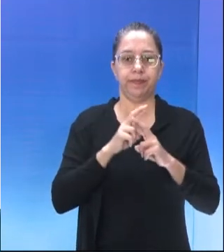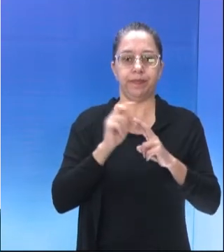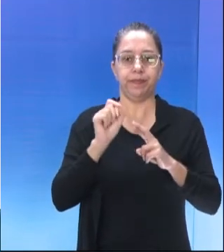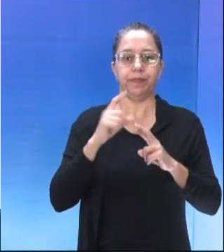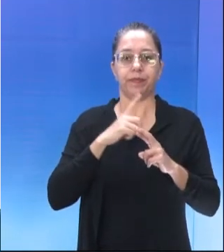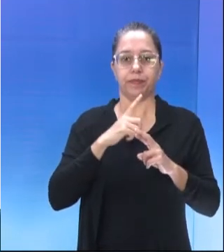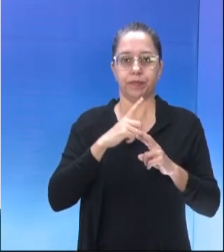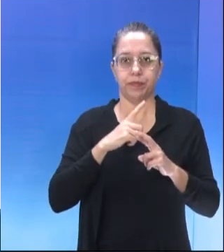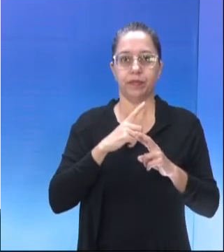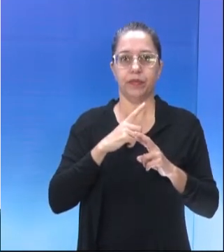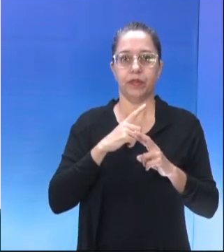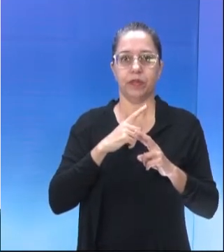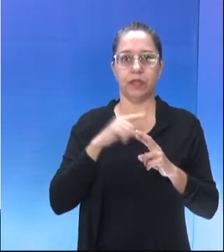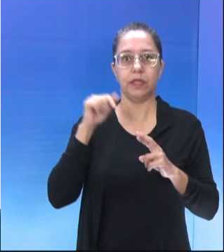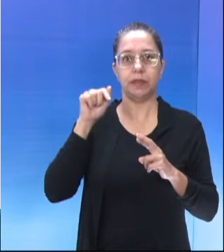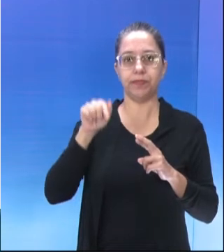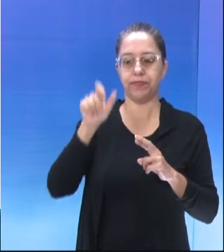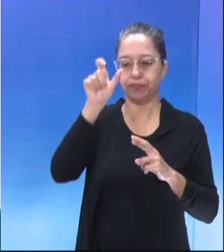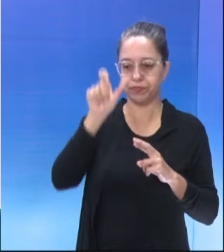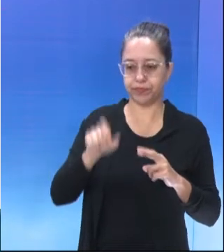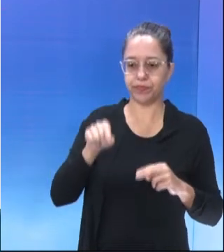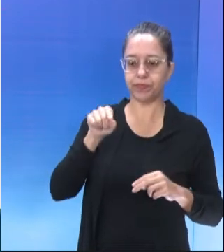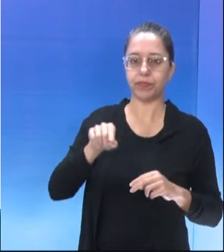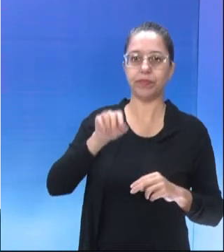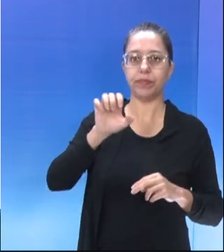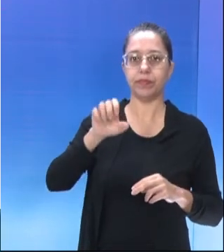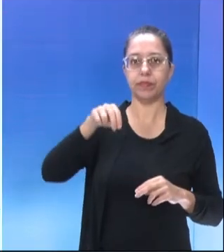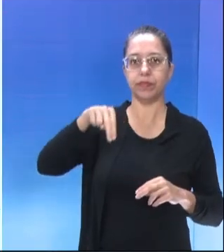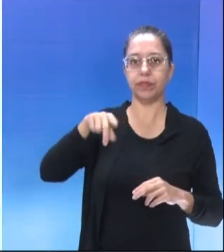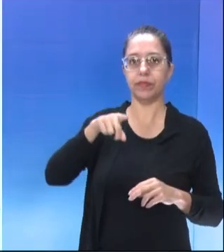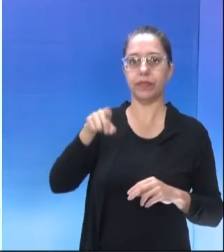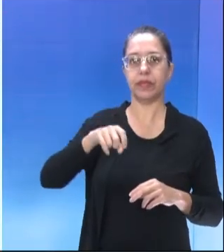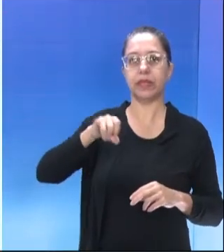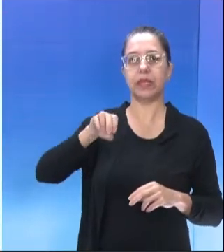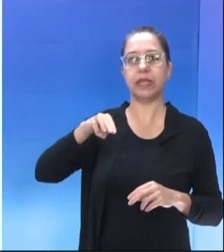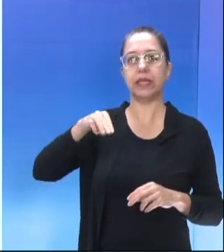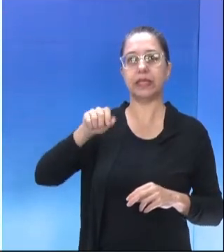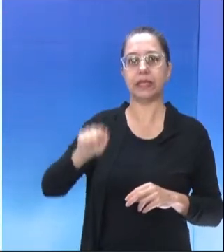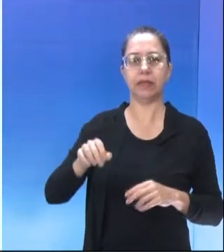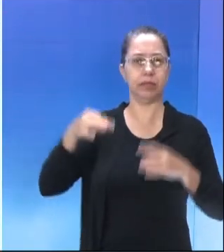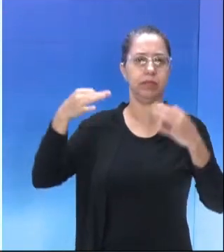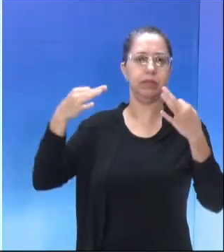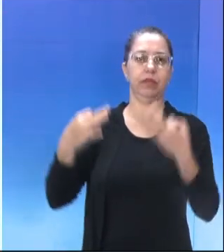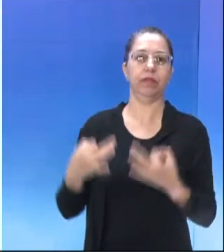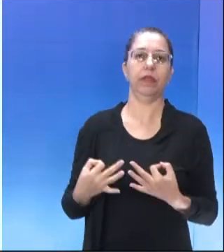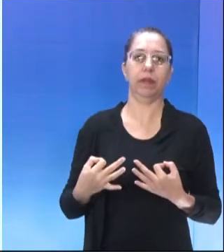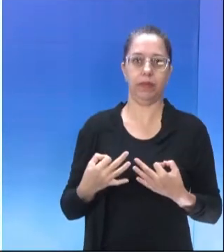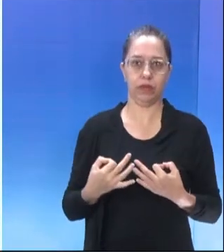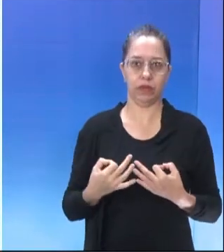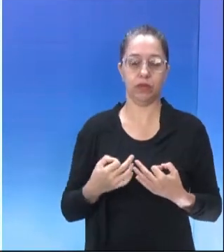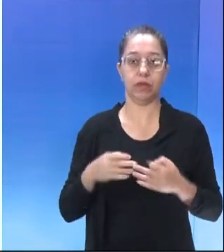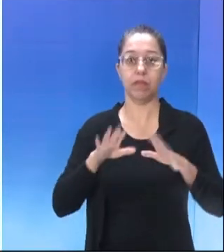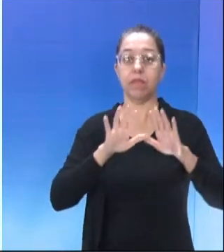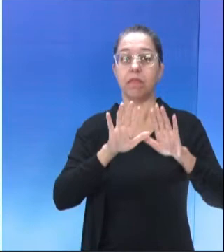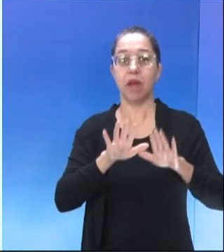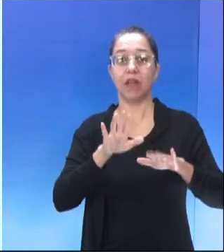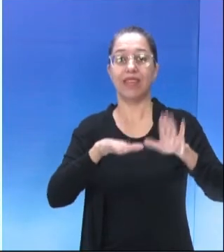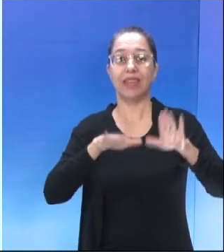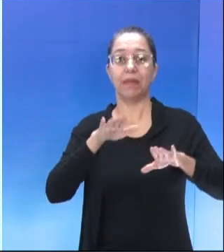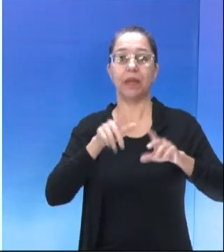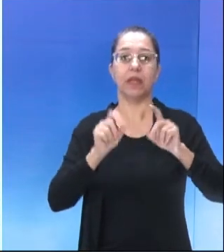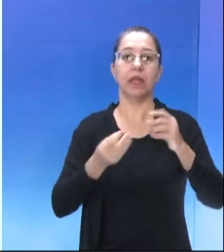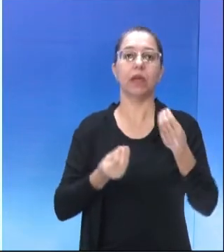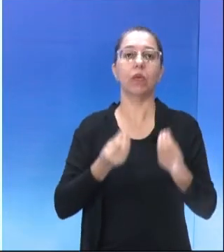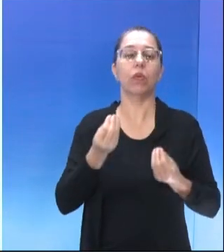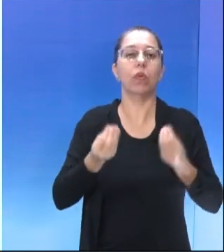atividade, para chegar aí no ápice da atividade enzimática, que isso vai depender